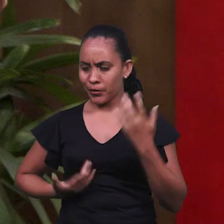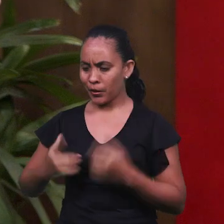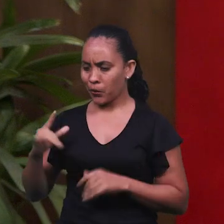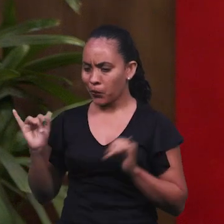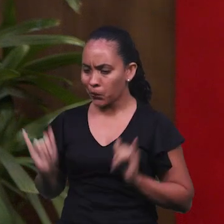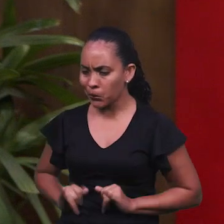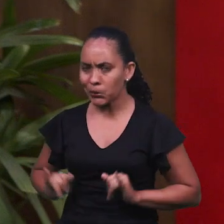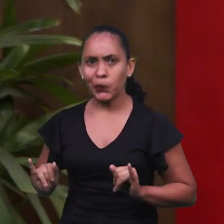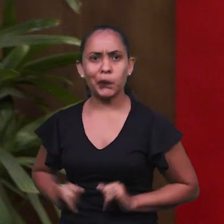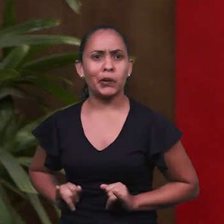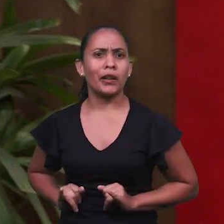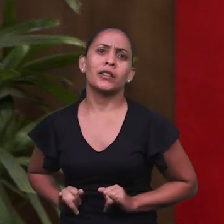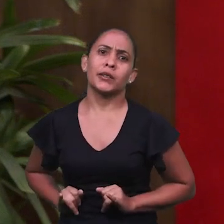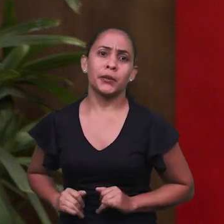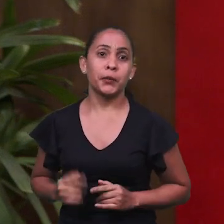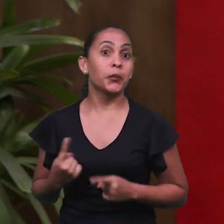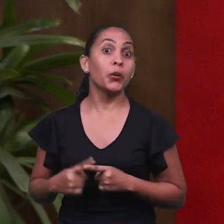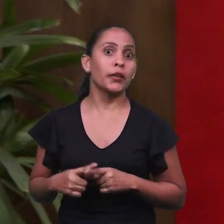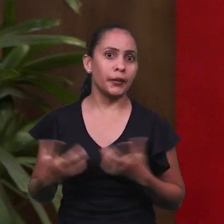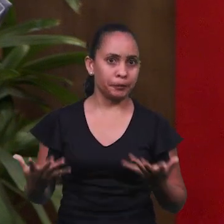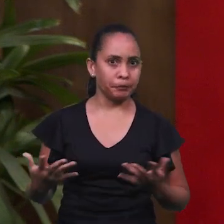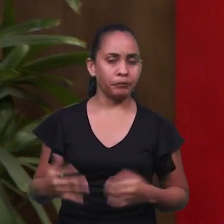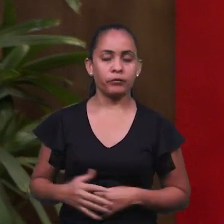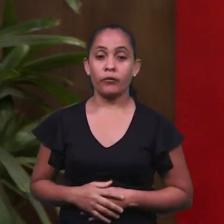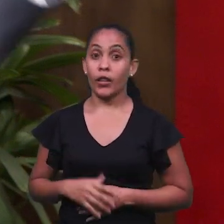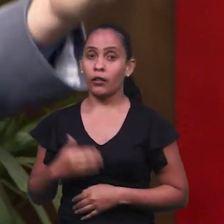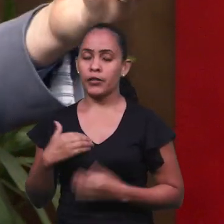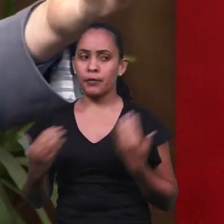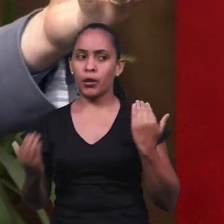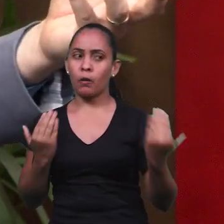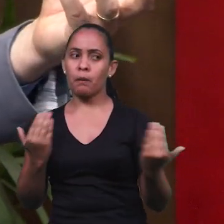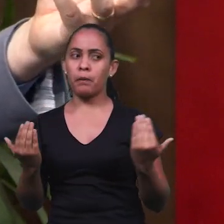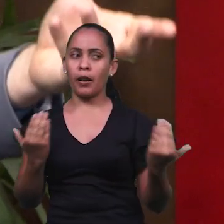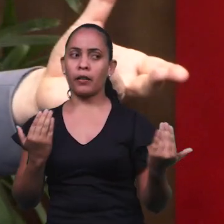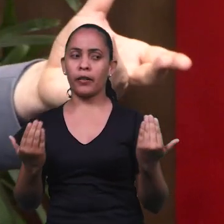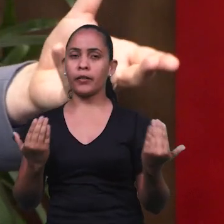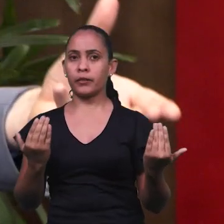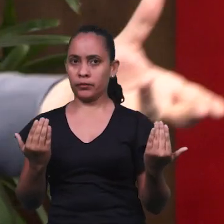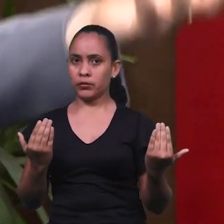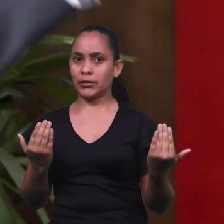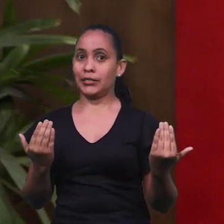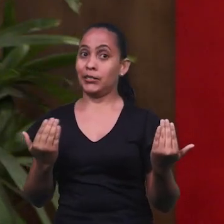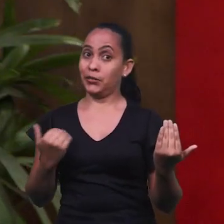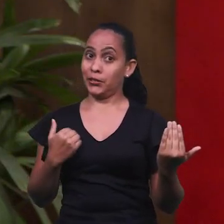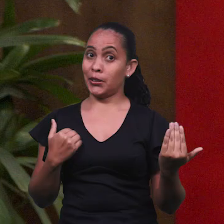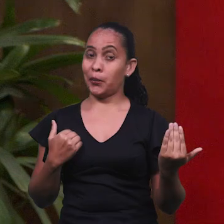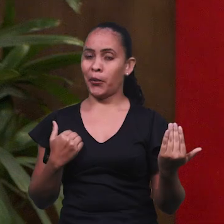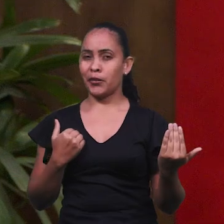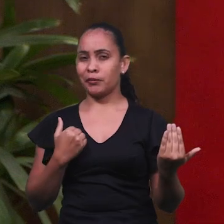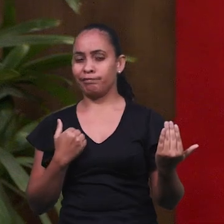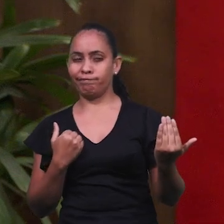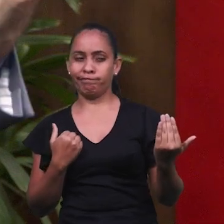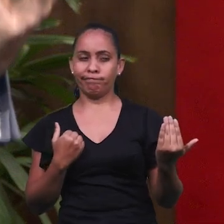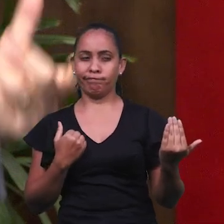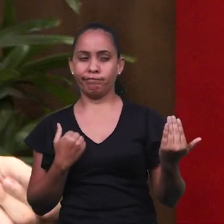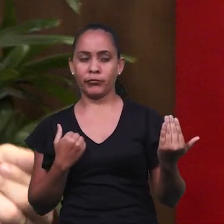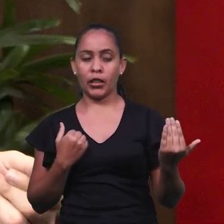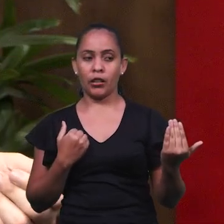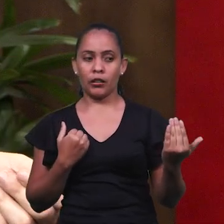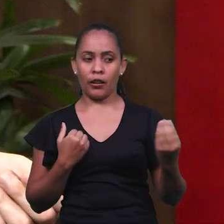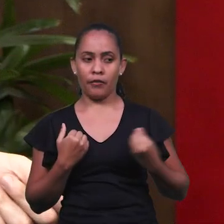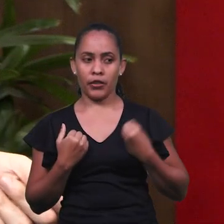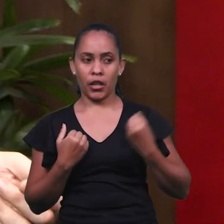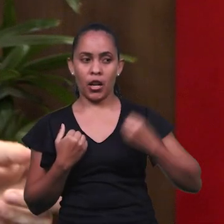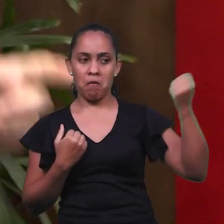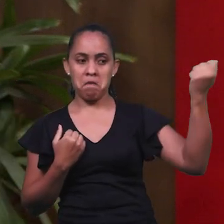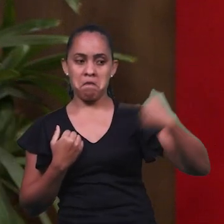sobre todos. Quando você contempla a vida daquele que não serve ao Senhor, você pode ter uma falsa impressão que a vida dele é melhor que a